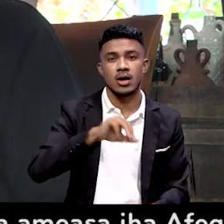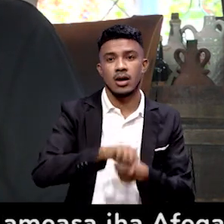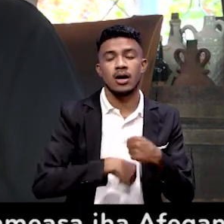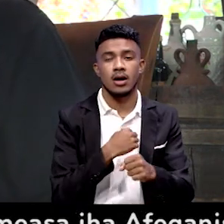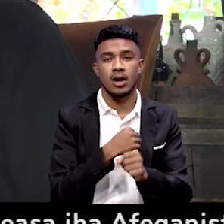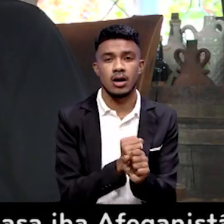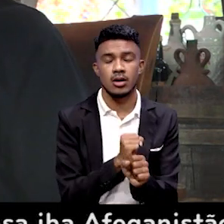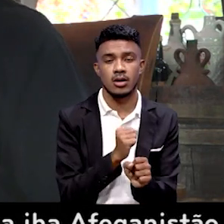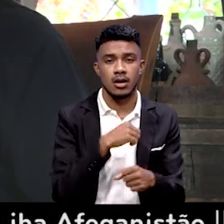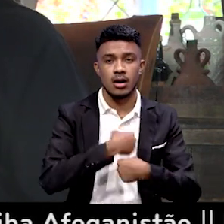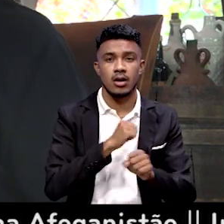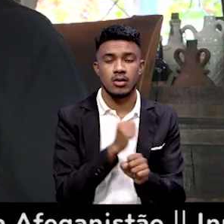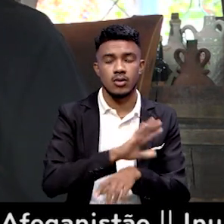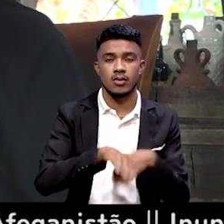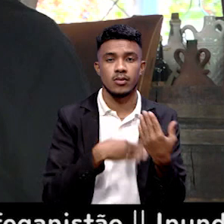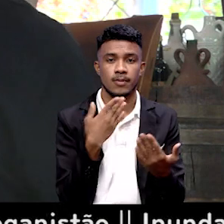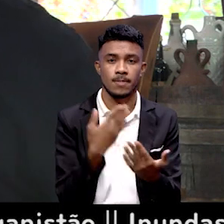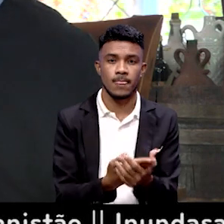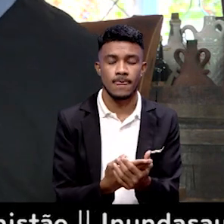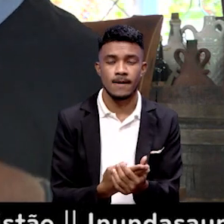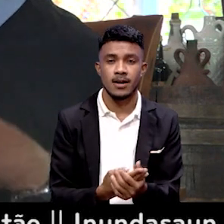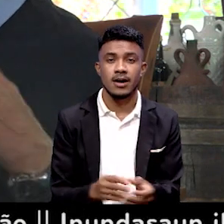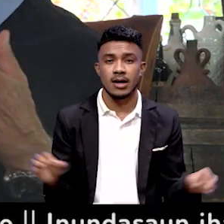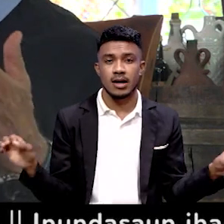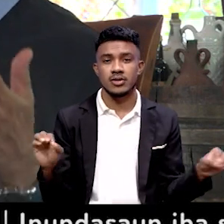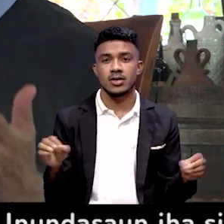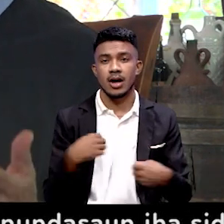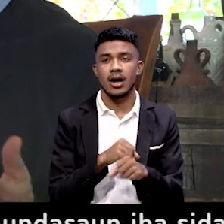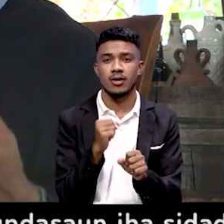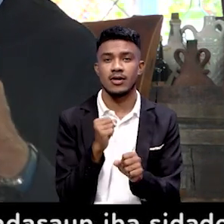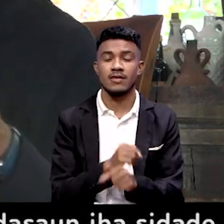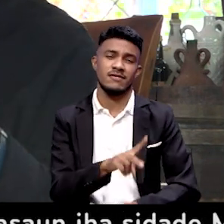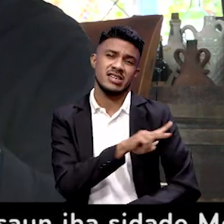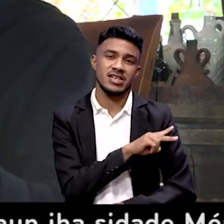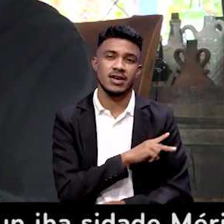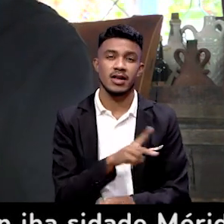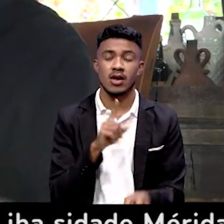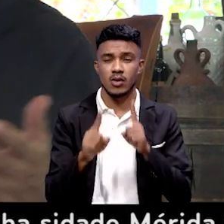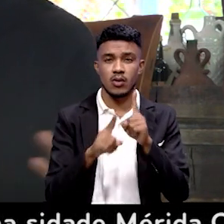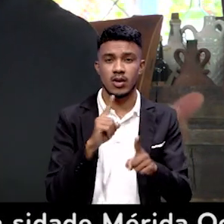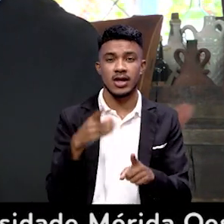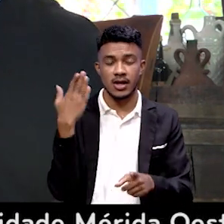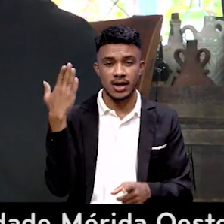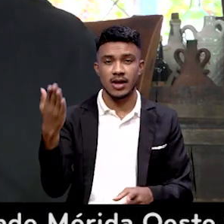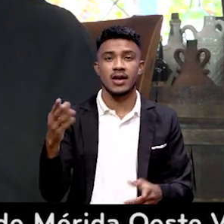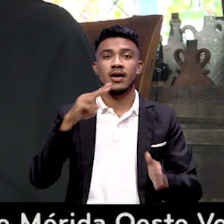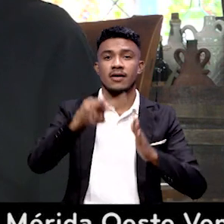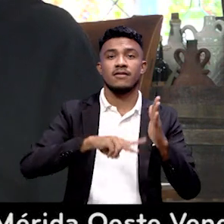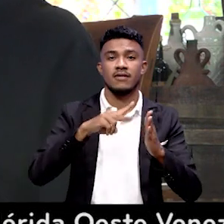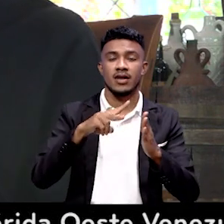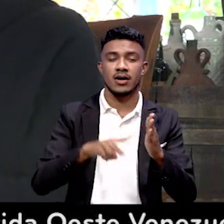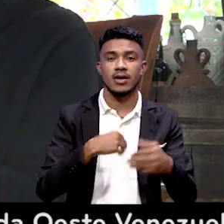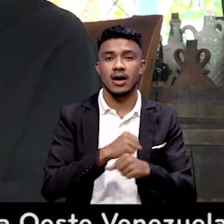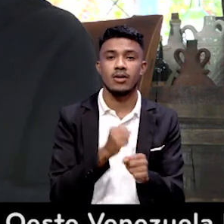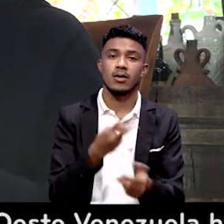lì, allo, e la osnia allo, la vaccina, e la colia, il video, il messaggio per il povo,